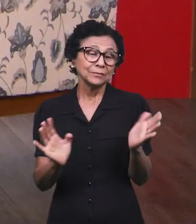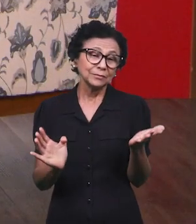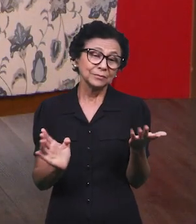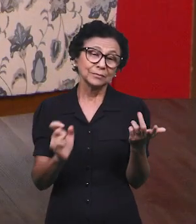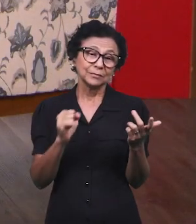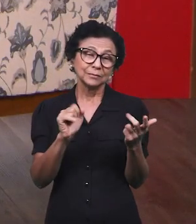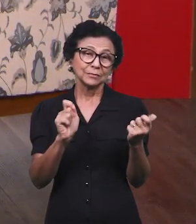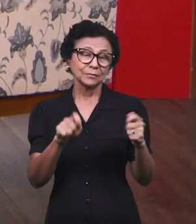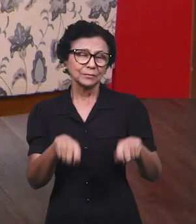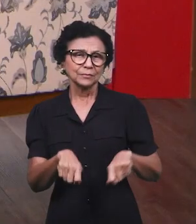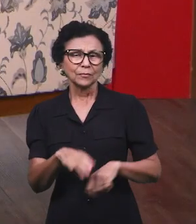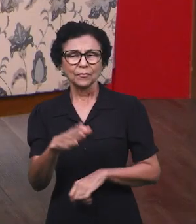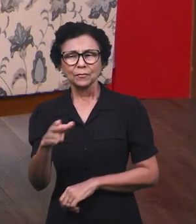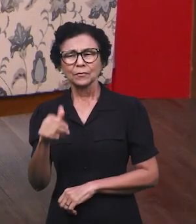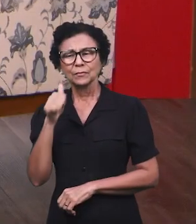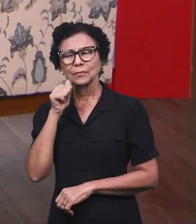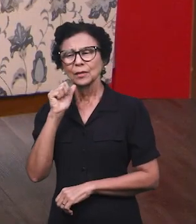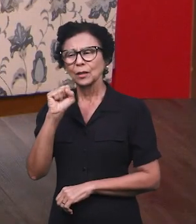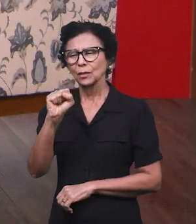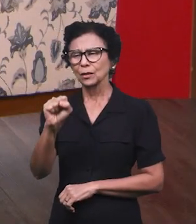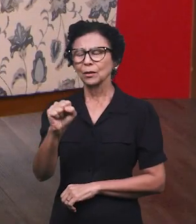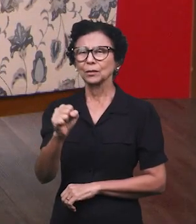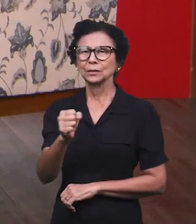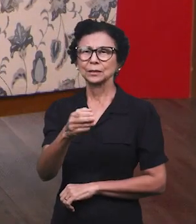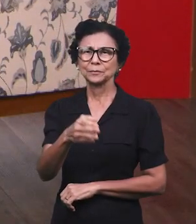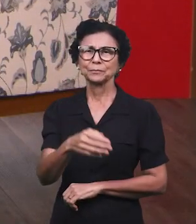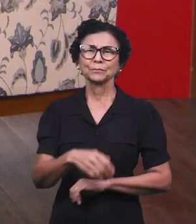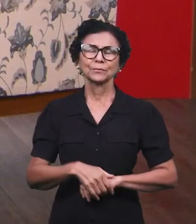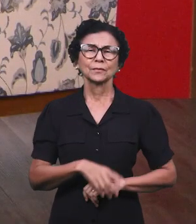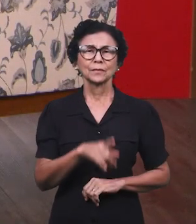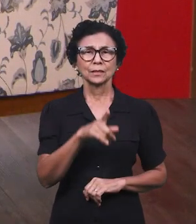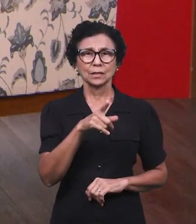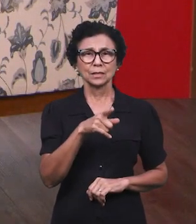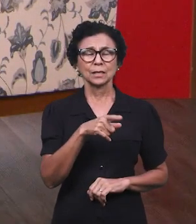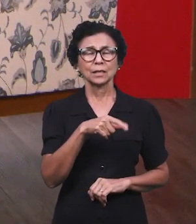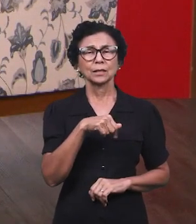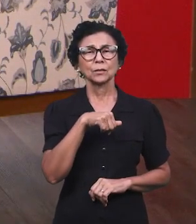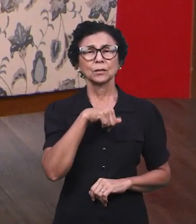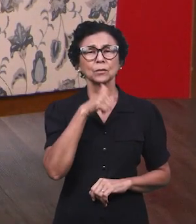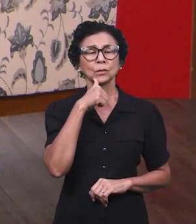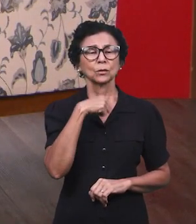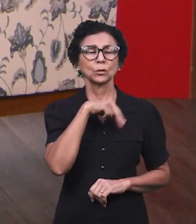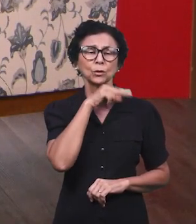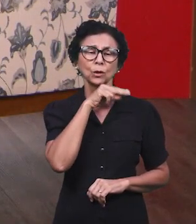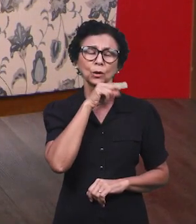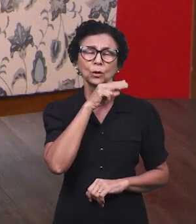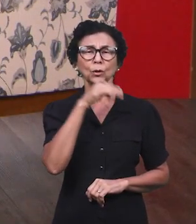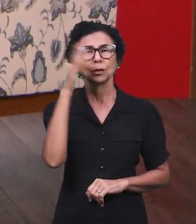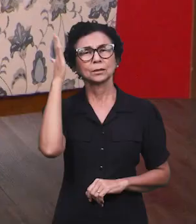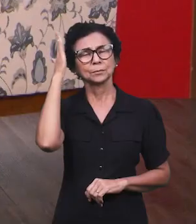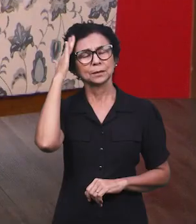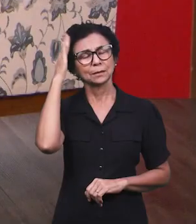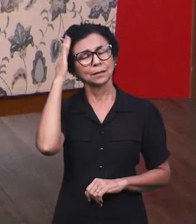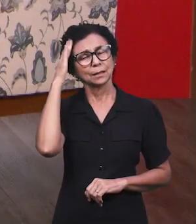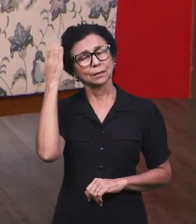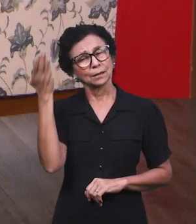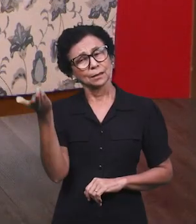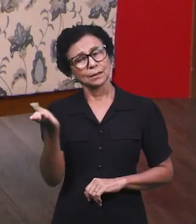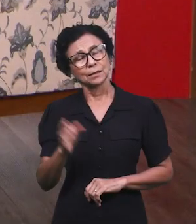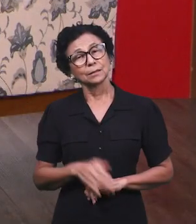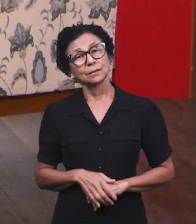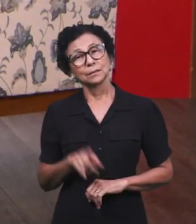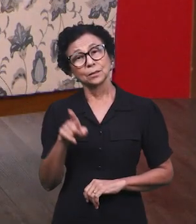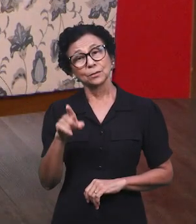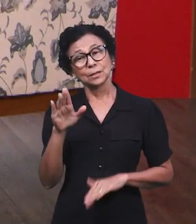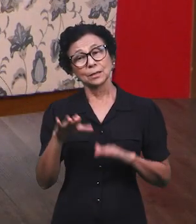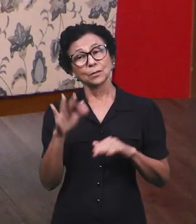também a sua nora. Você foi nora um dia, compreenda. Você que é nora hoje, quem sabe amanhã você venha a